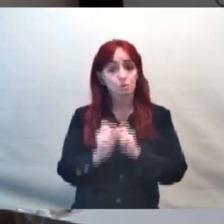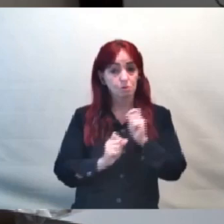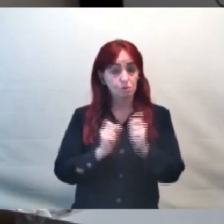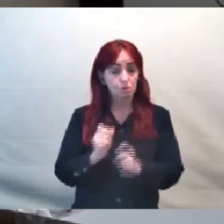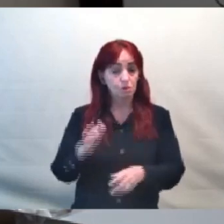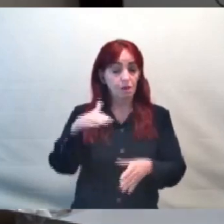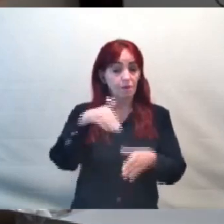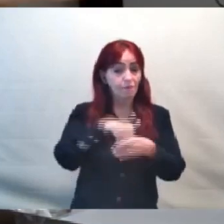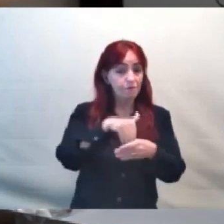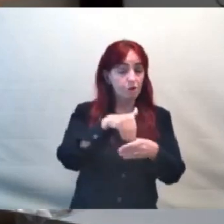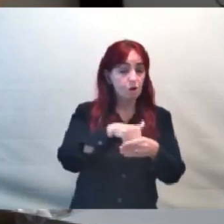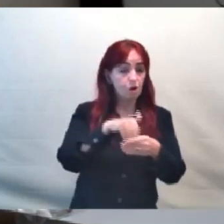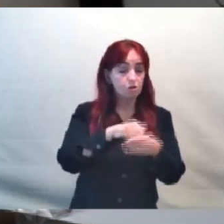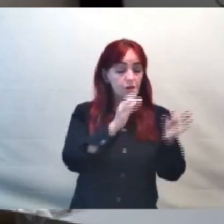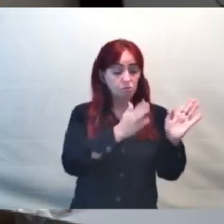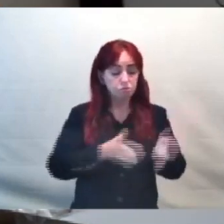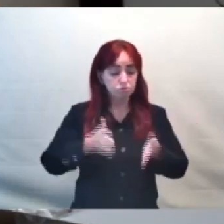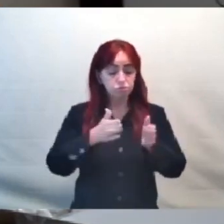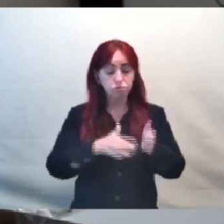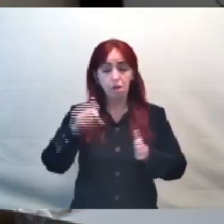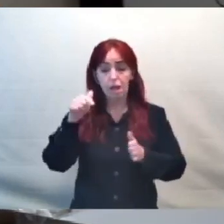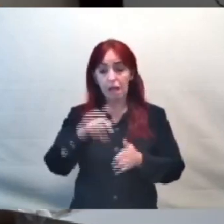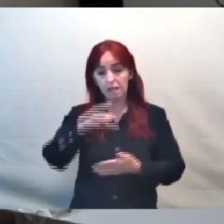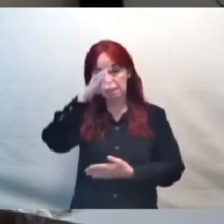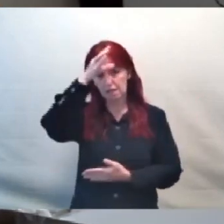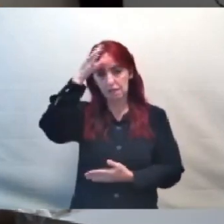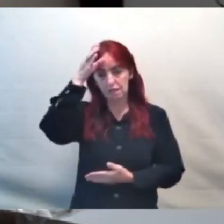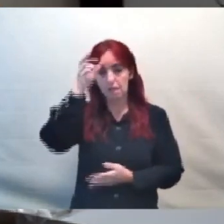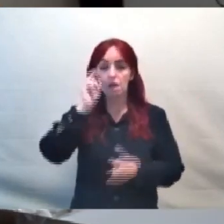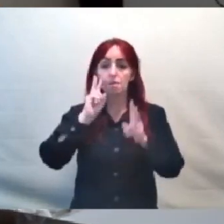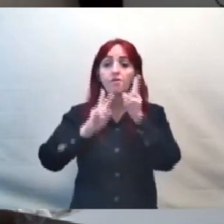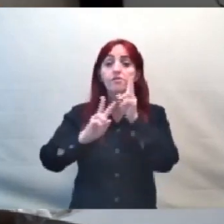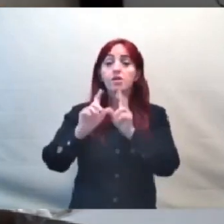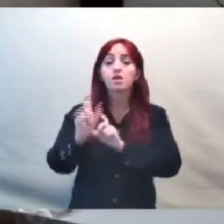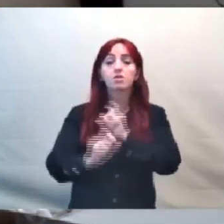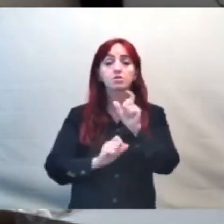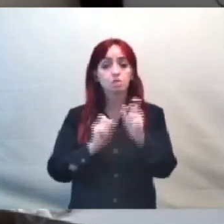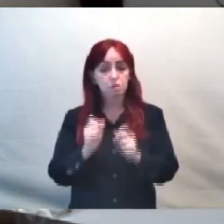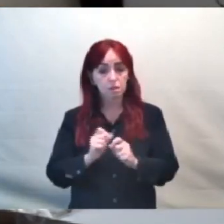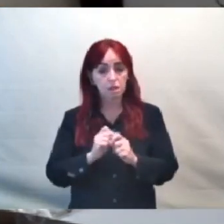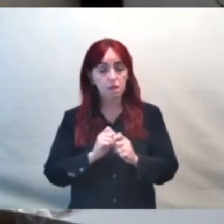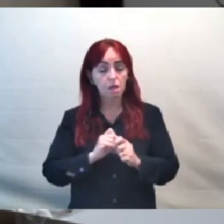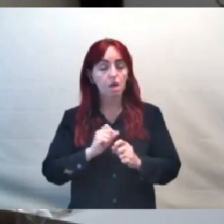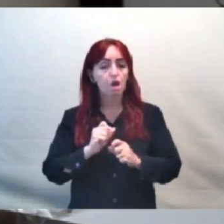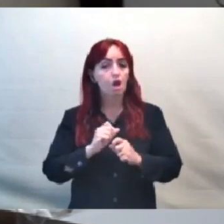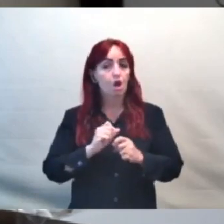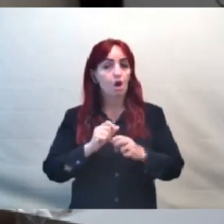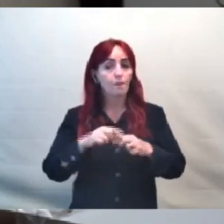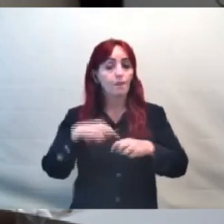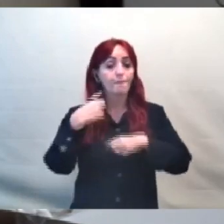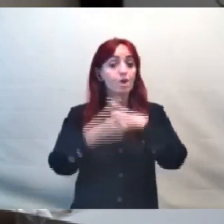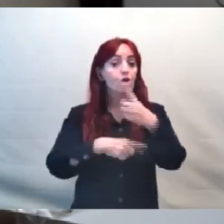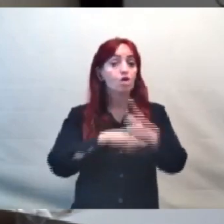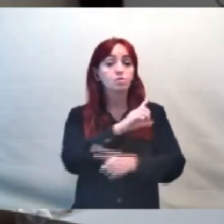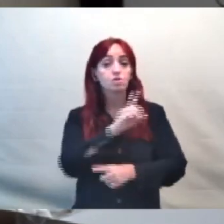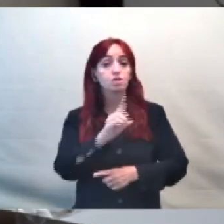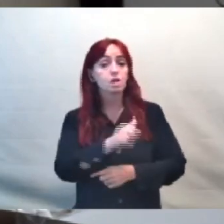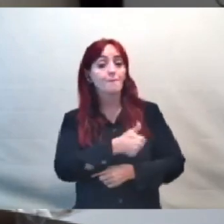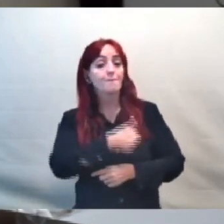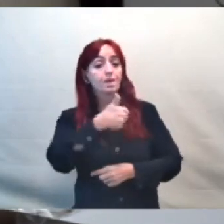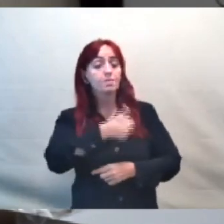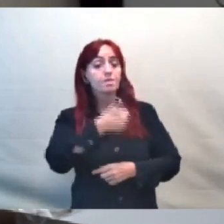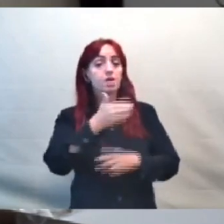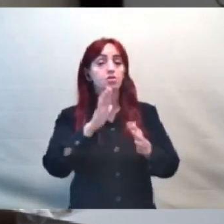Câmara Municipal. Vejam que, para o próximo dia 1º, nós já iniciamos com uma pauta de cerca de